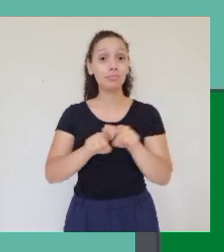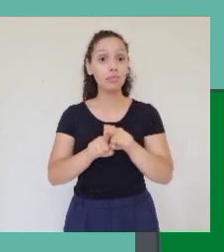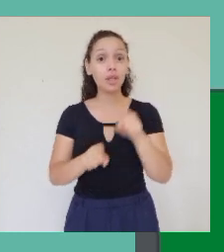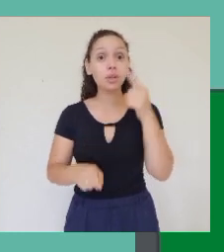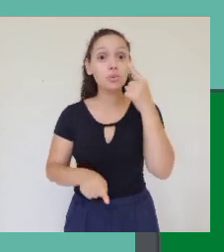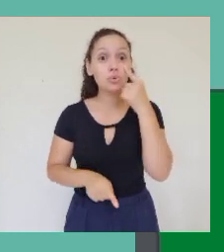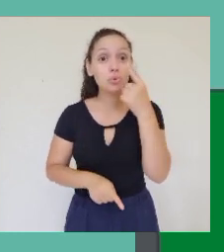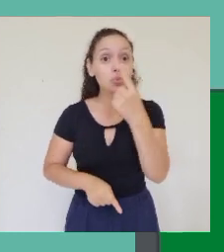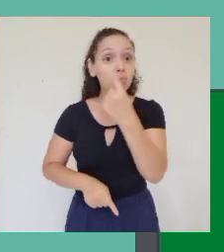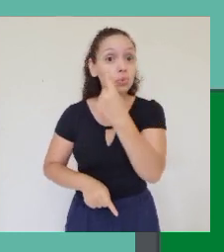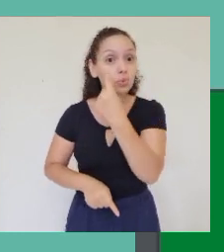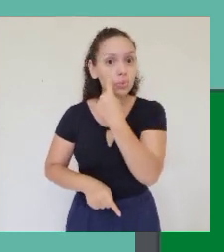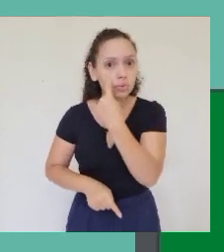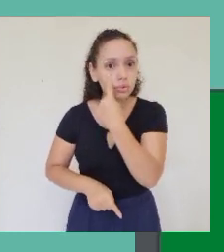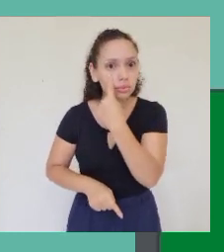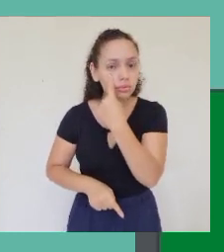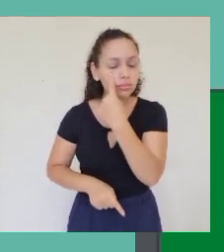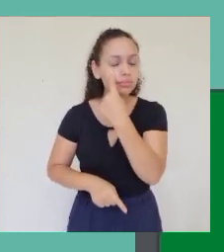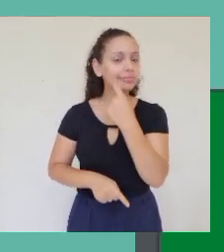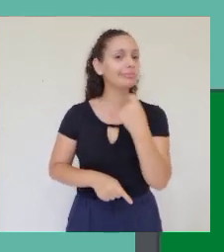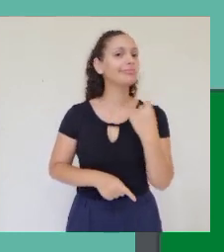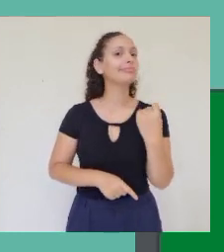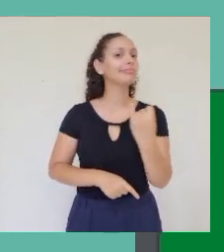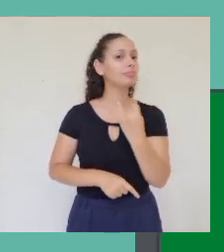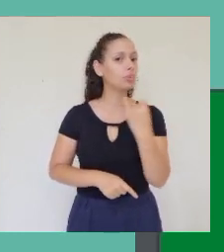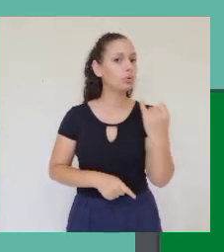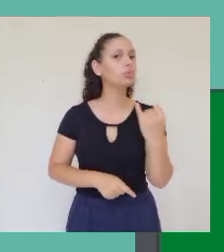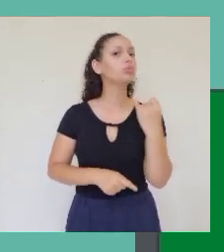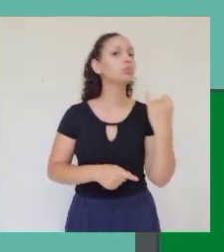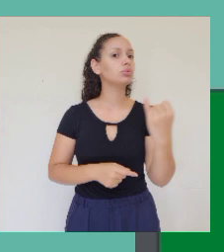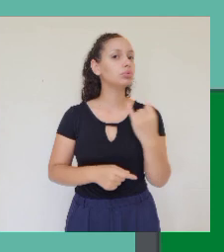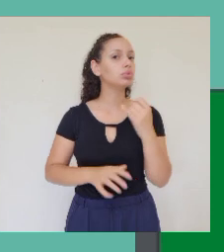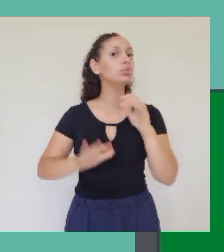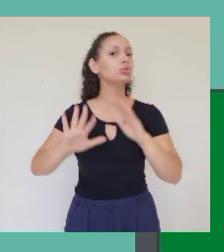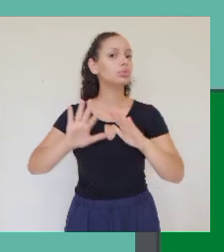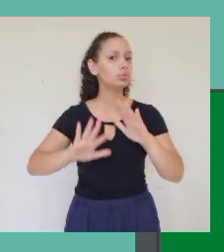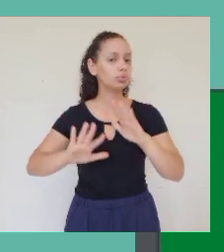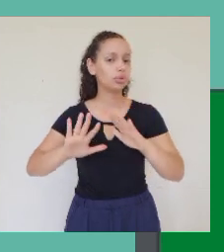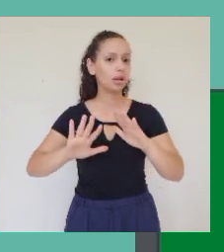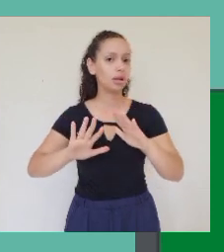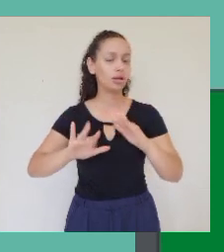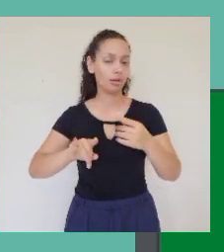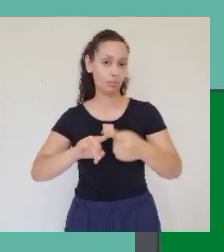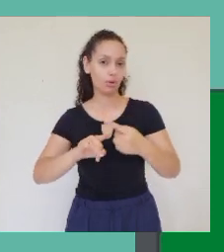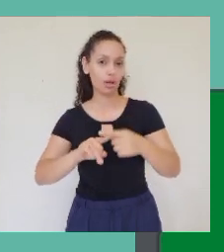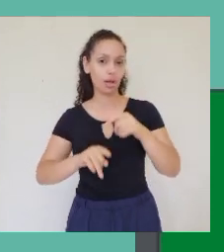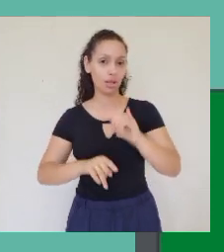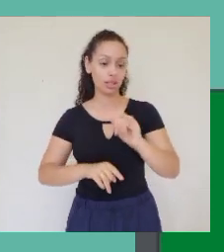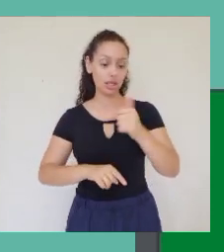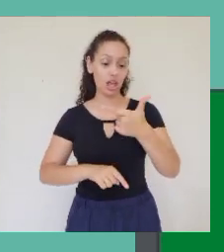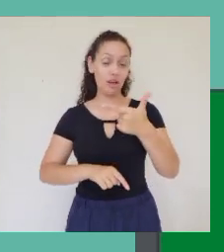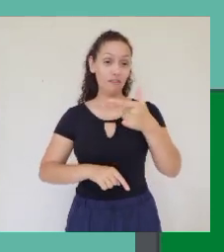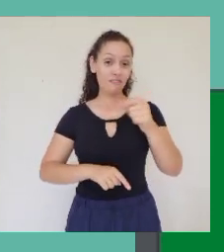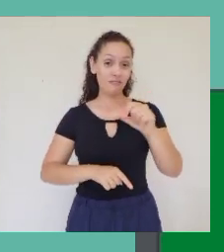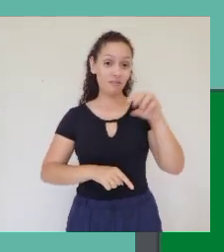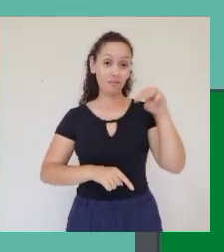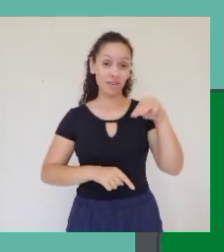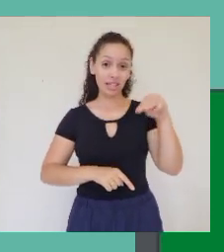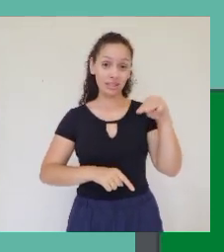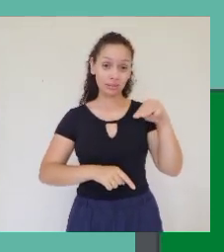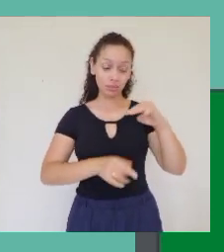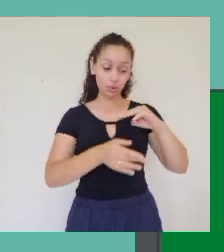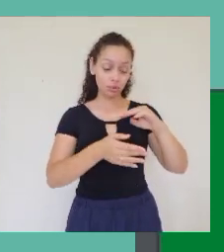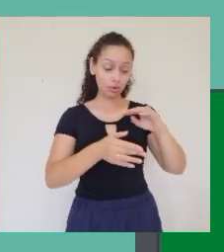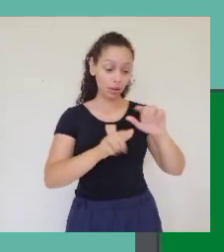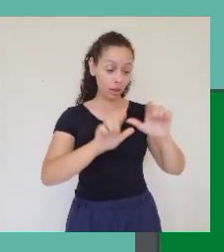Então, passar, né, as recomendações falam que quando você está 20 minutos voltados para uma tela, você tem que parar